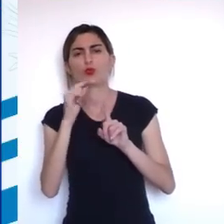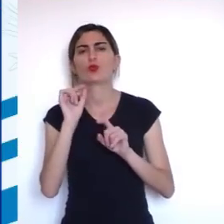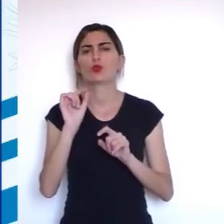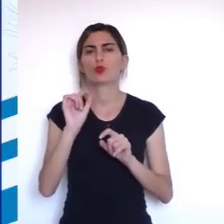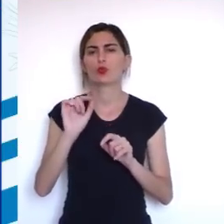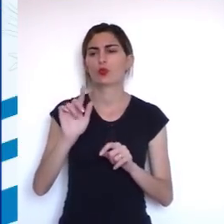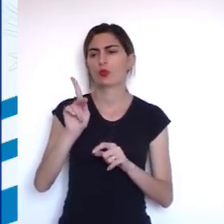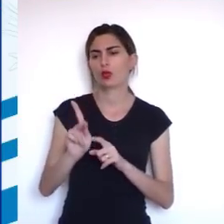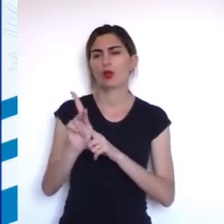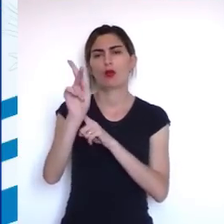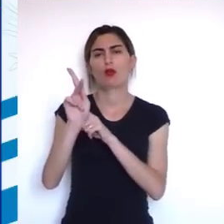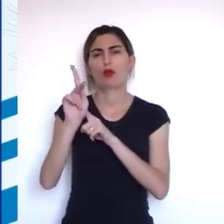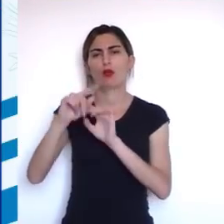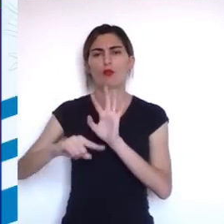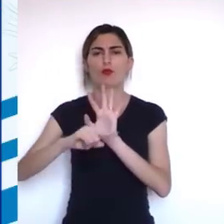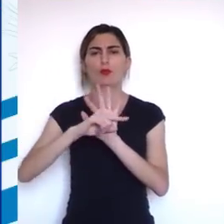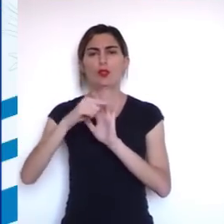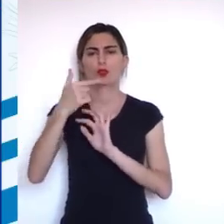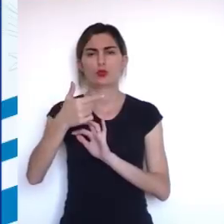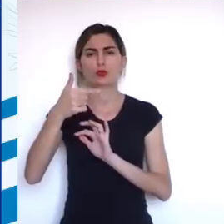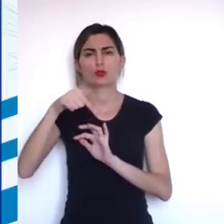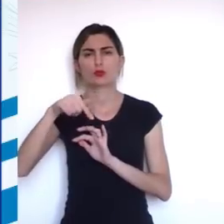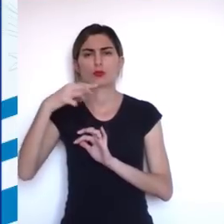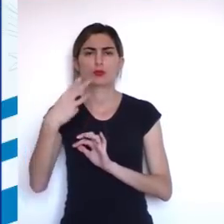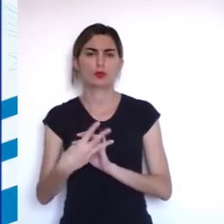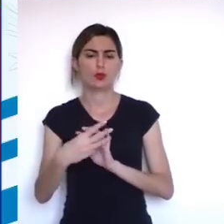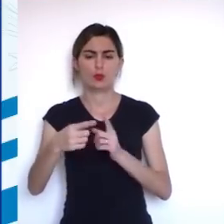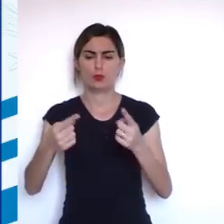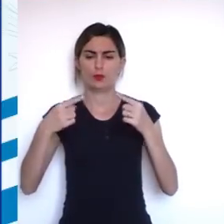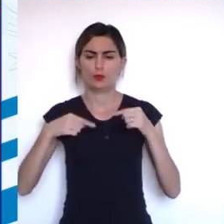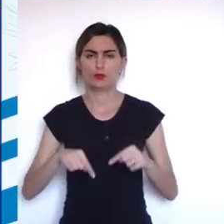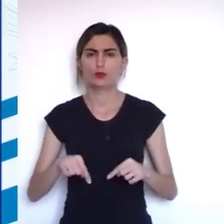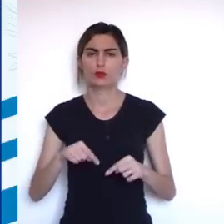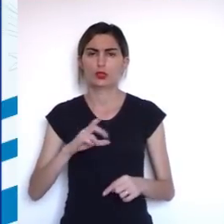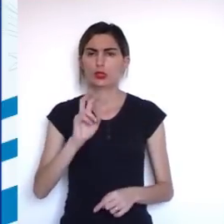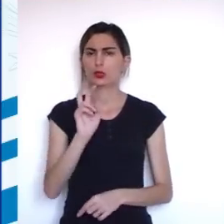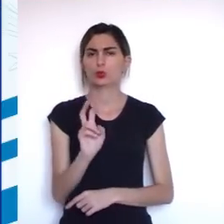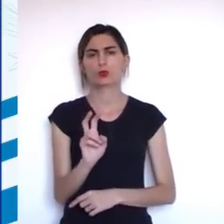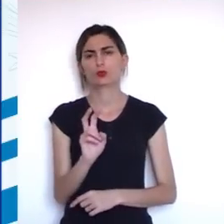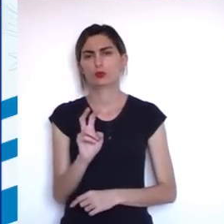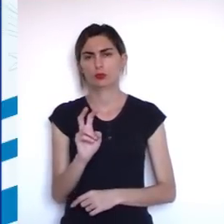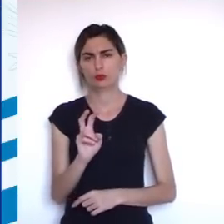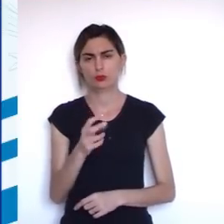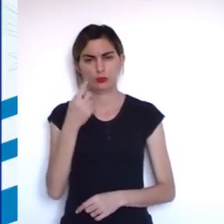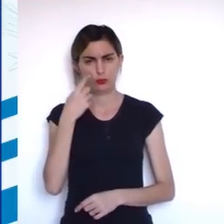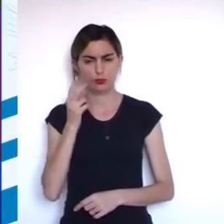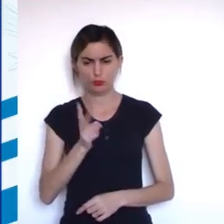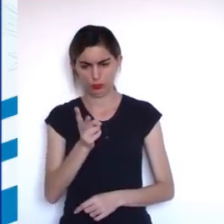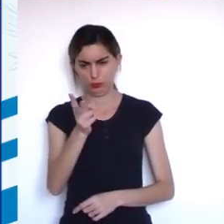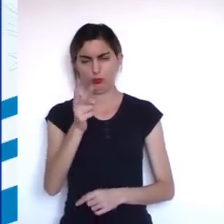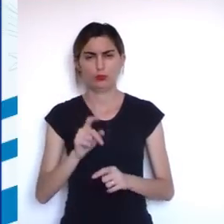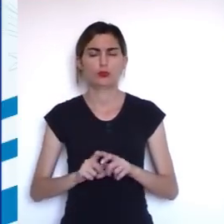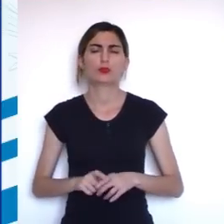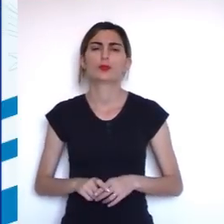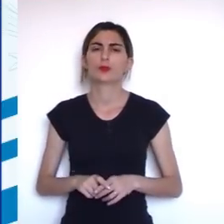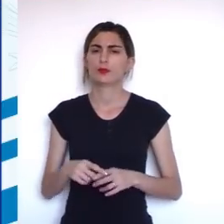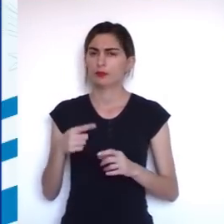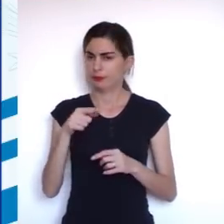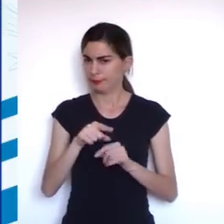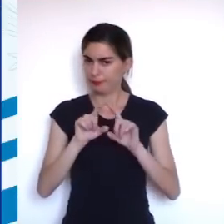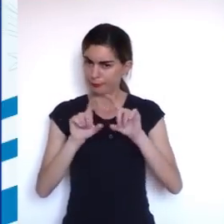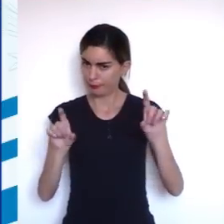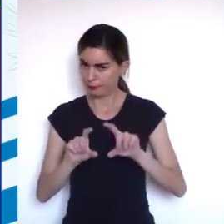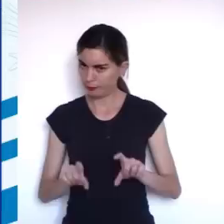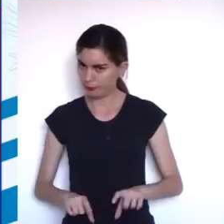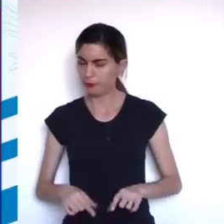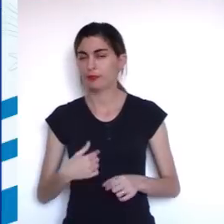temperatura Kelvin, menos 273. Embaixo eu tenho 5. Vamos prosseguir?